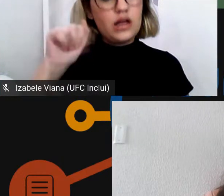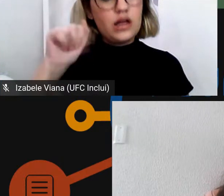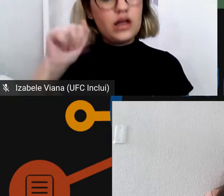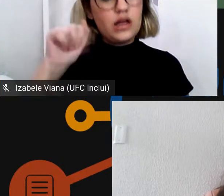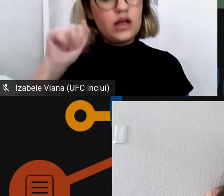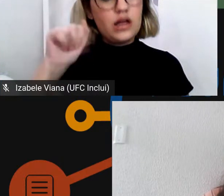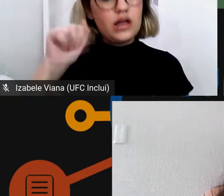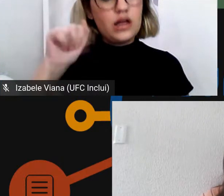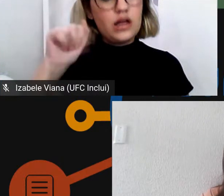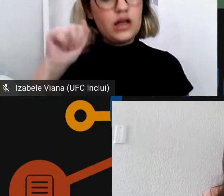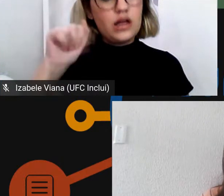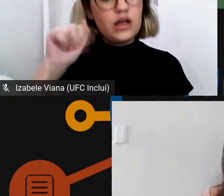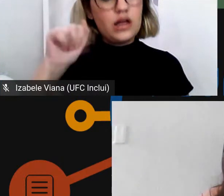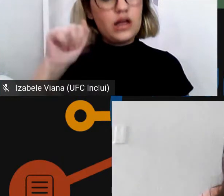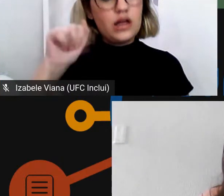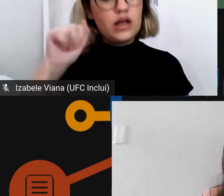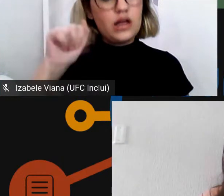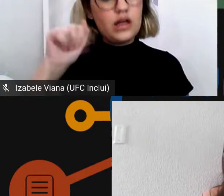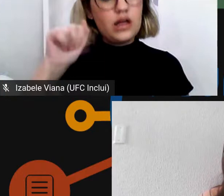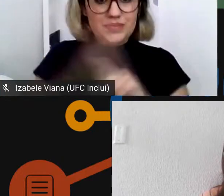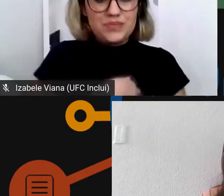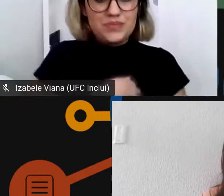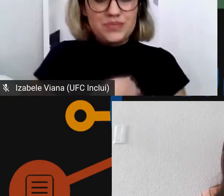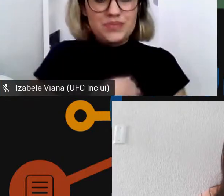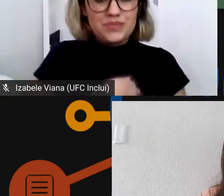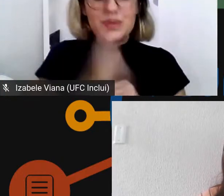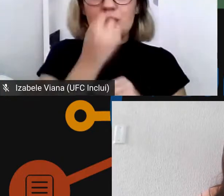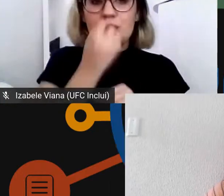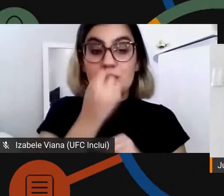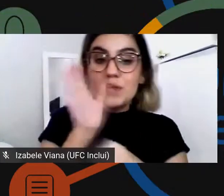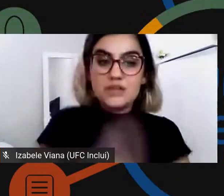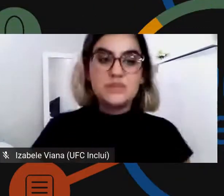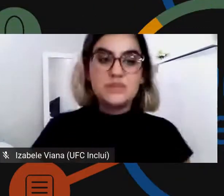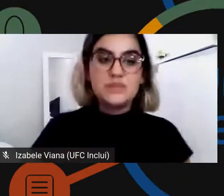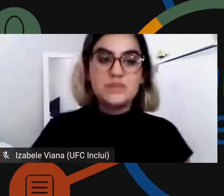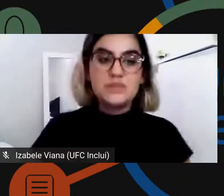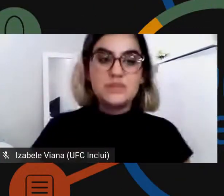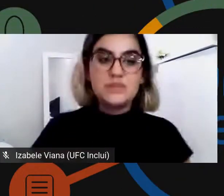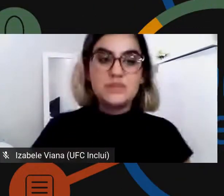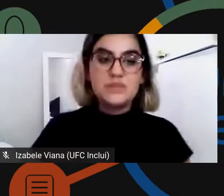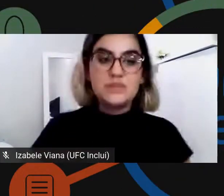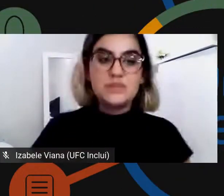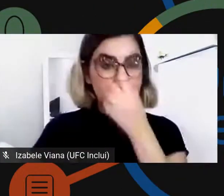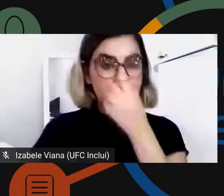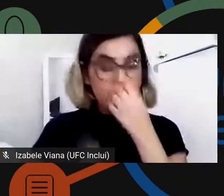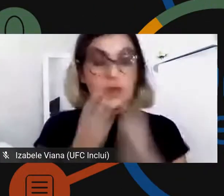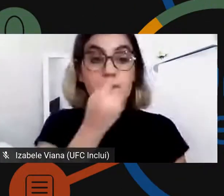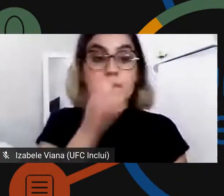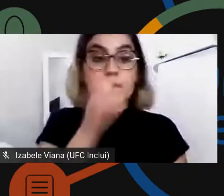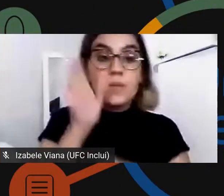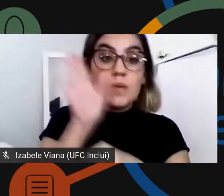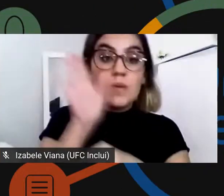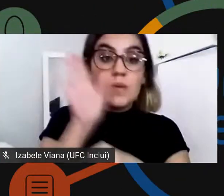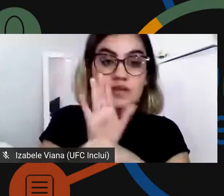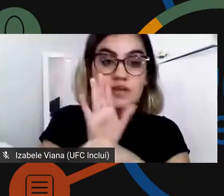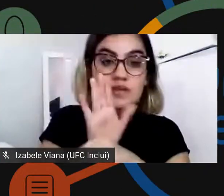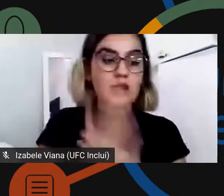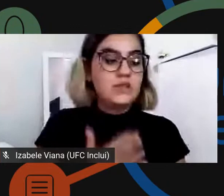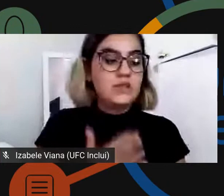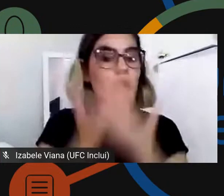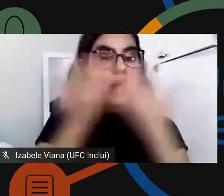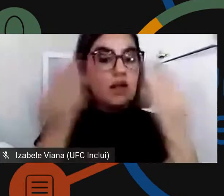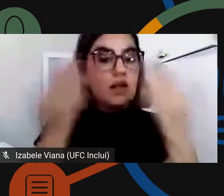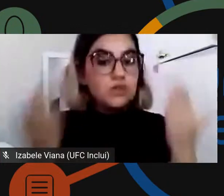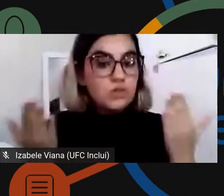Juliana. Boa tarde, Camila. Boa tarde a todos e todas. Muito obrigada, Camila, pelo seu